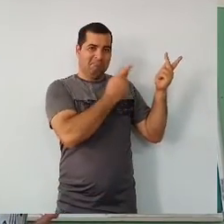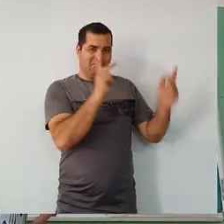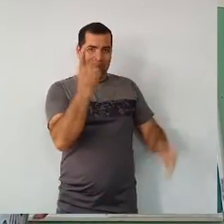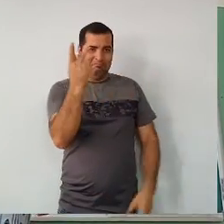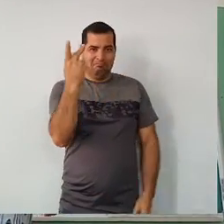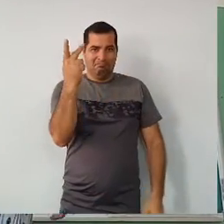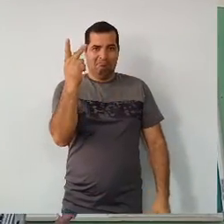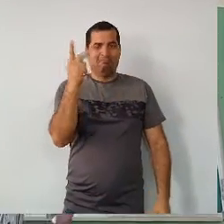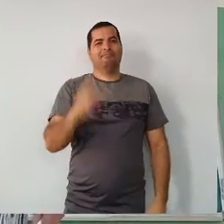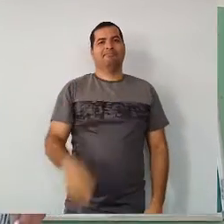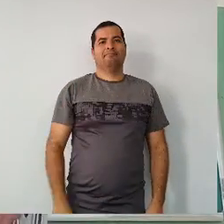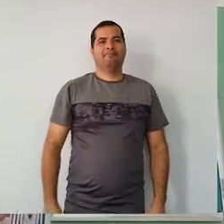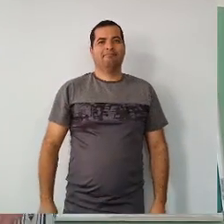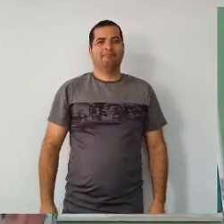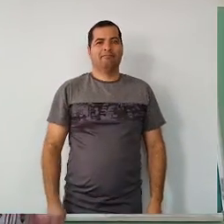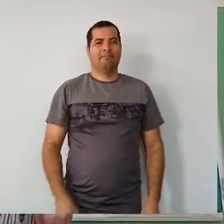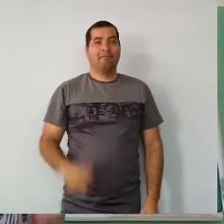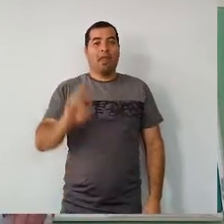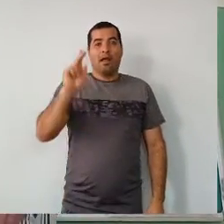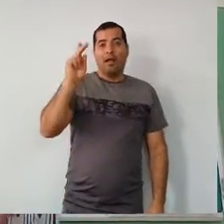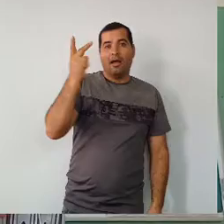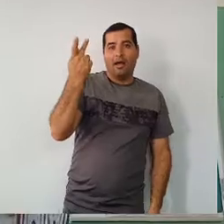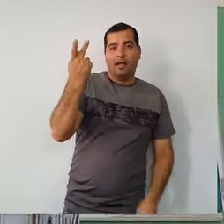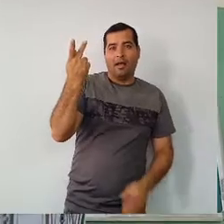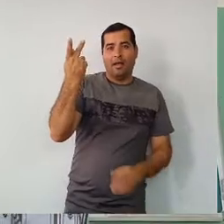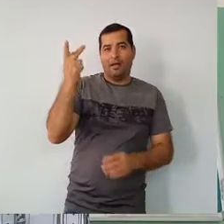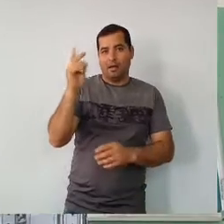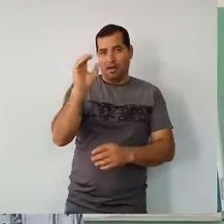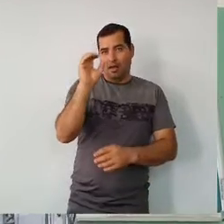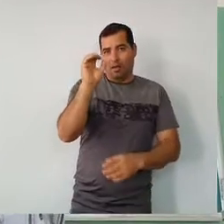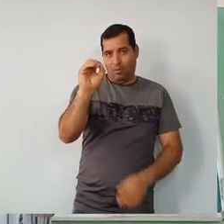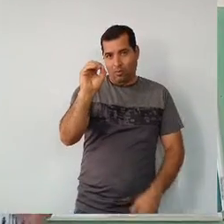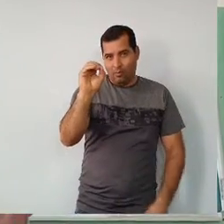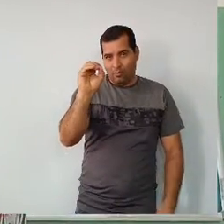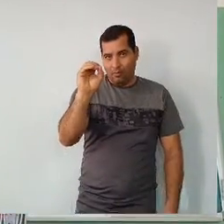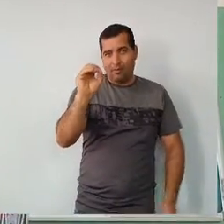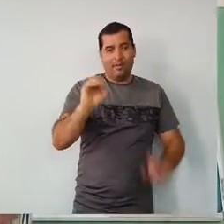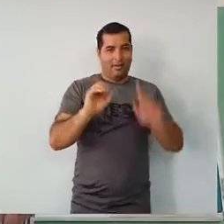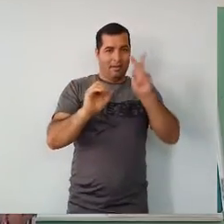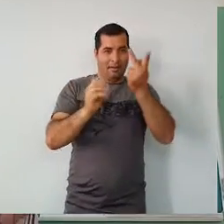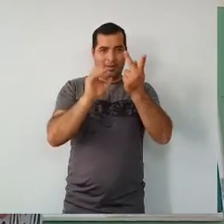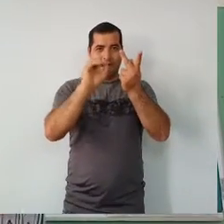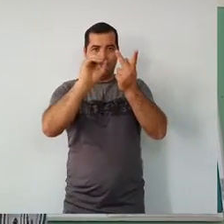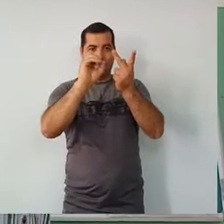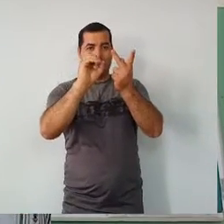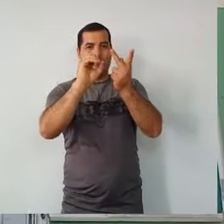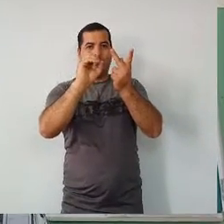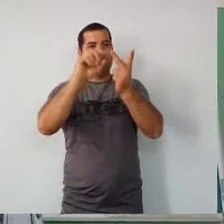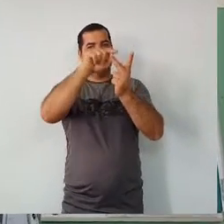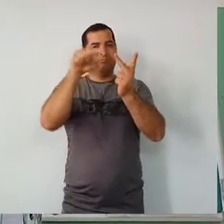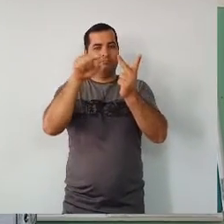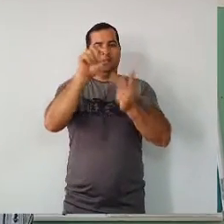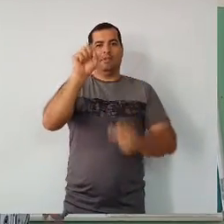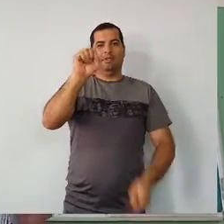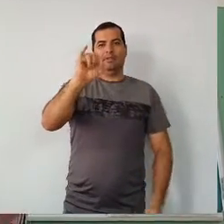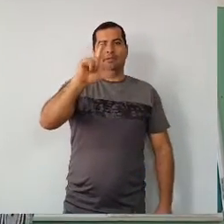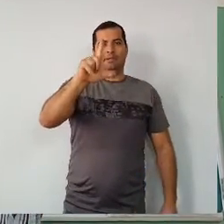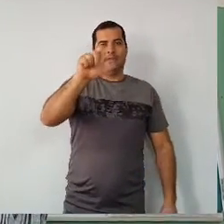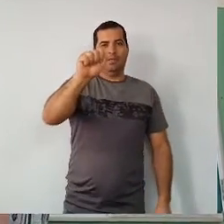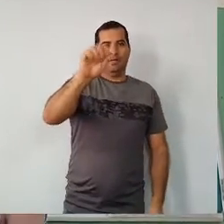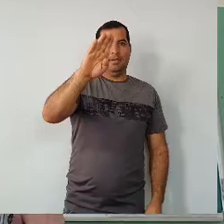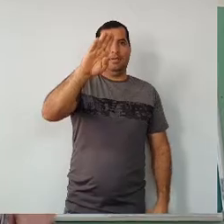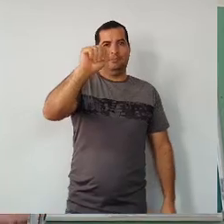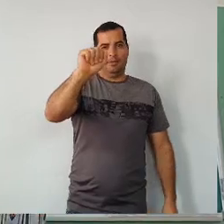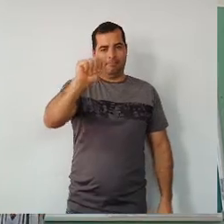letra H. E quando eu junto o H com o O, eu formo uma sílaba.